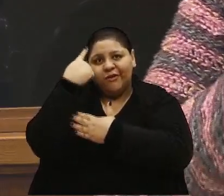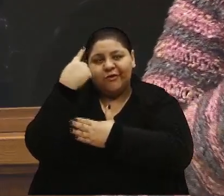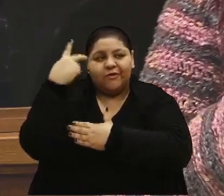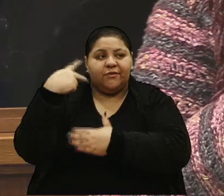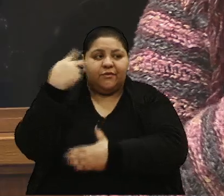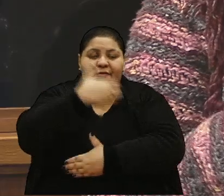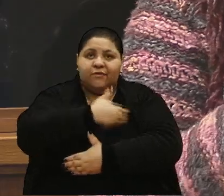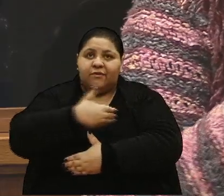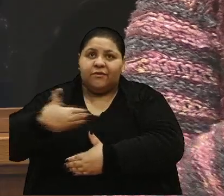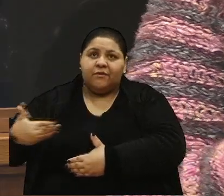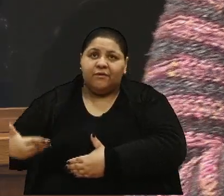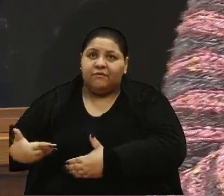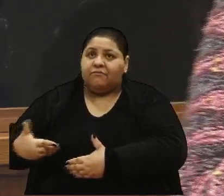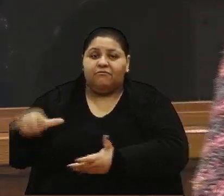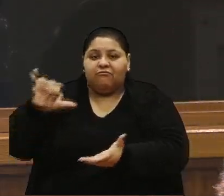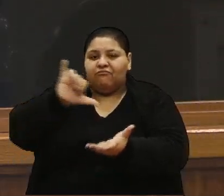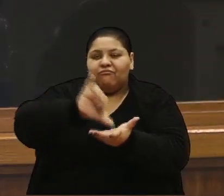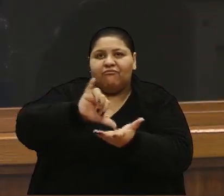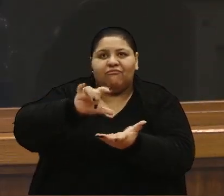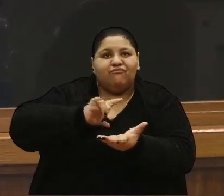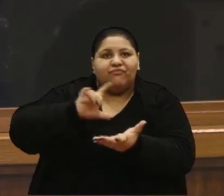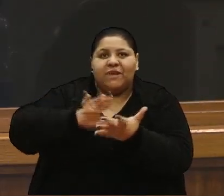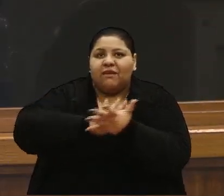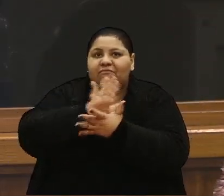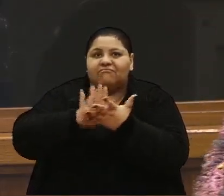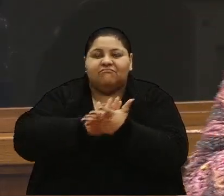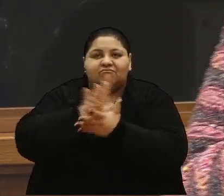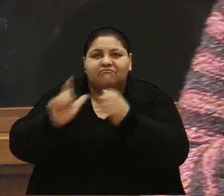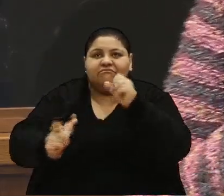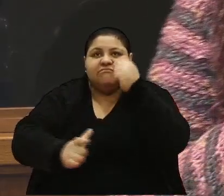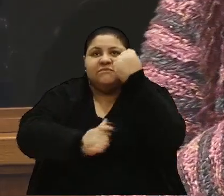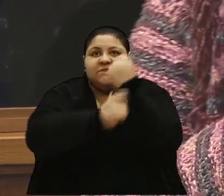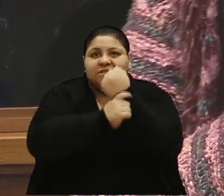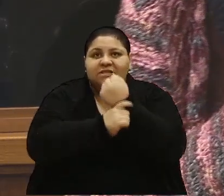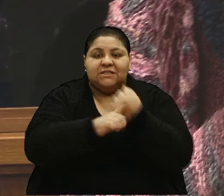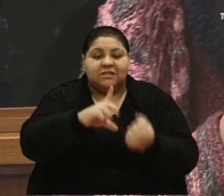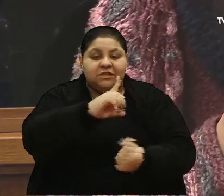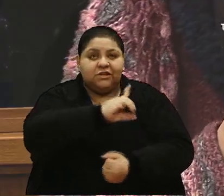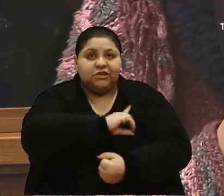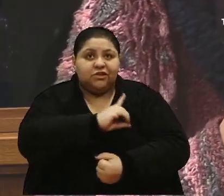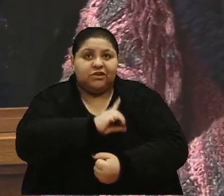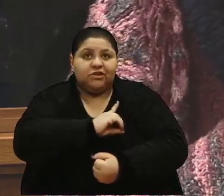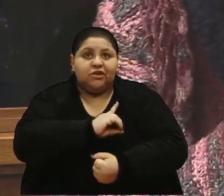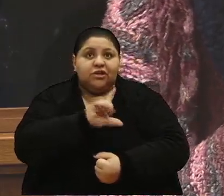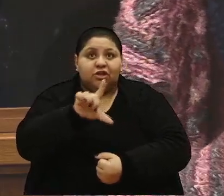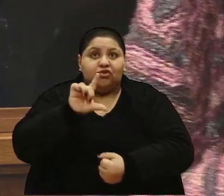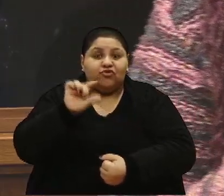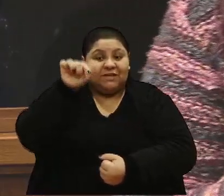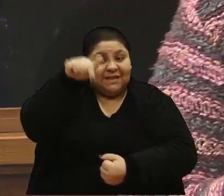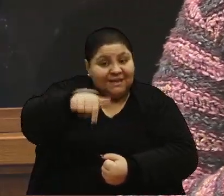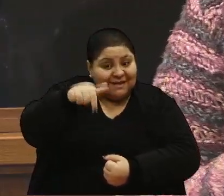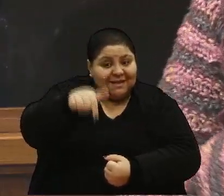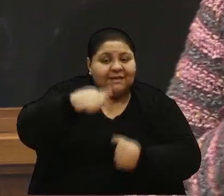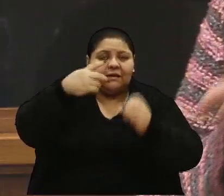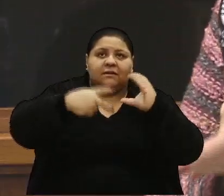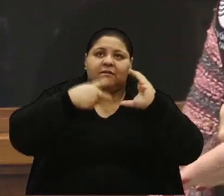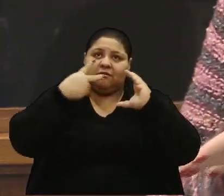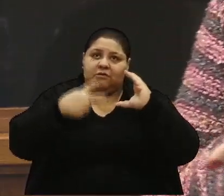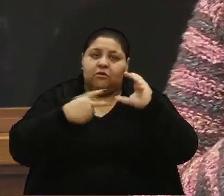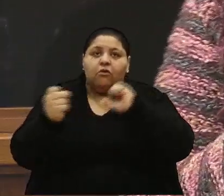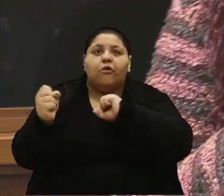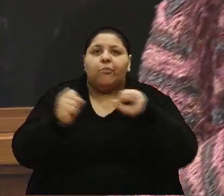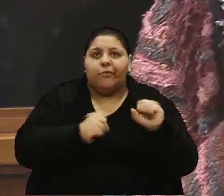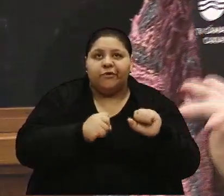política pública central dessa que não tem sequer a garantia de que as delegadas, tiradas aqui num dia inteiro de debate,